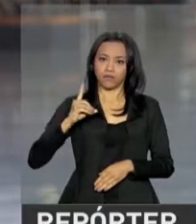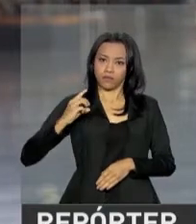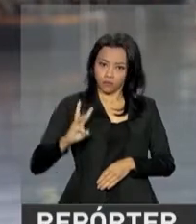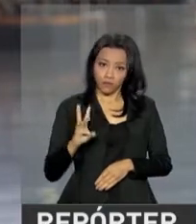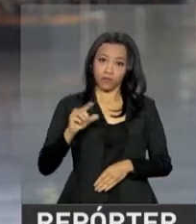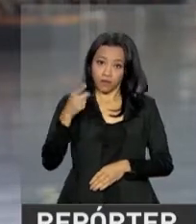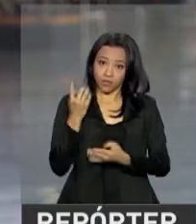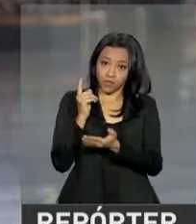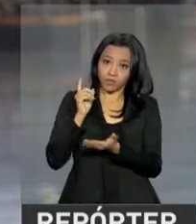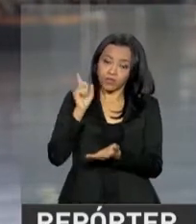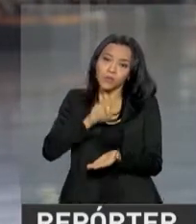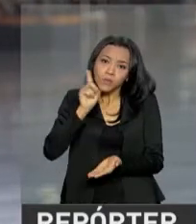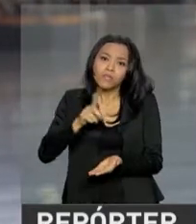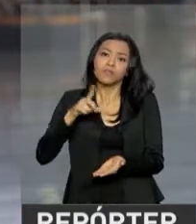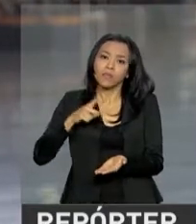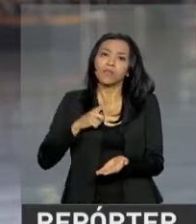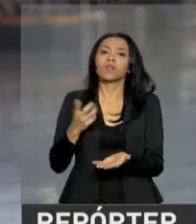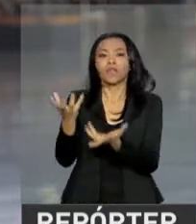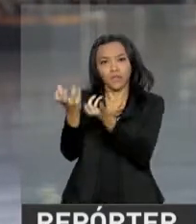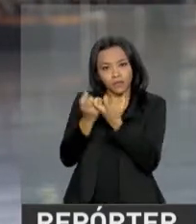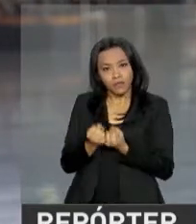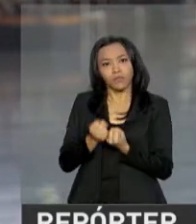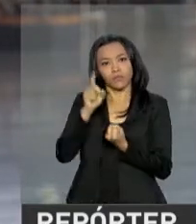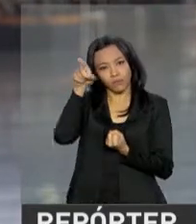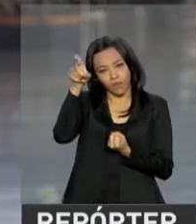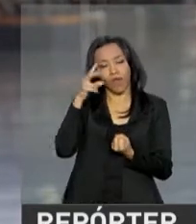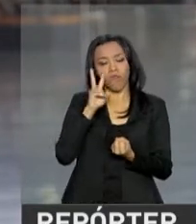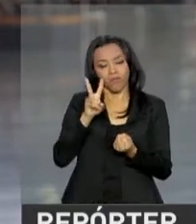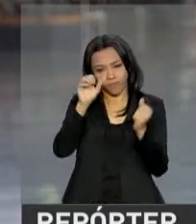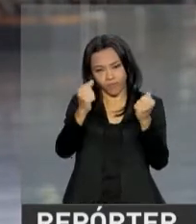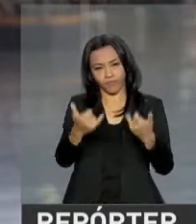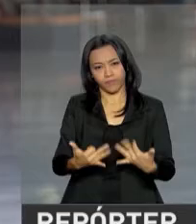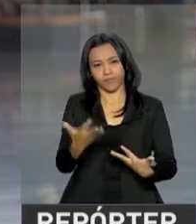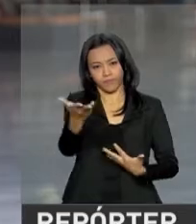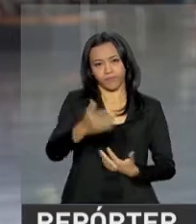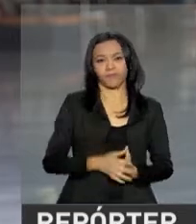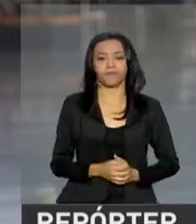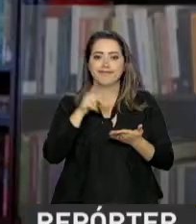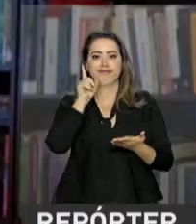Santa Rosa, que recebeu do governo dos Estados Unidos. Vamos acompanhar.